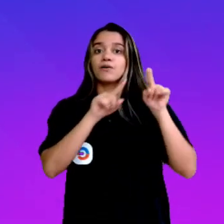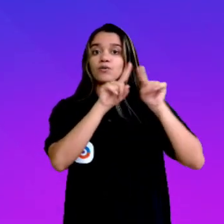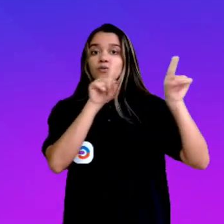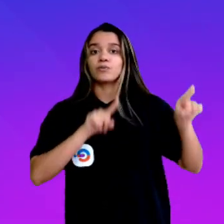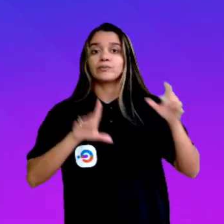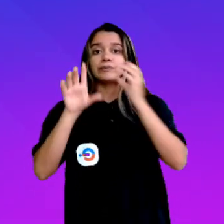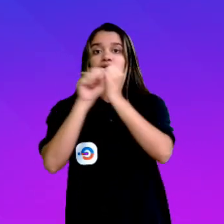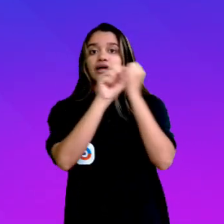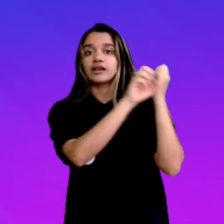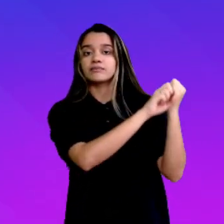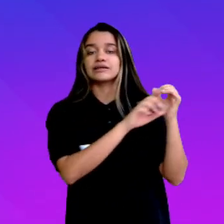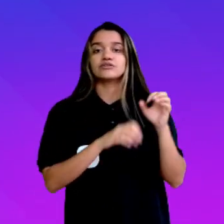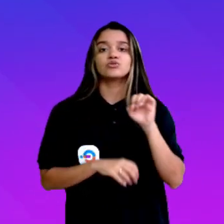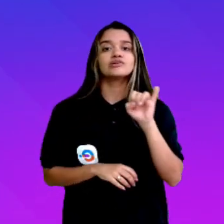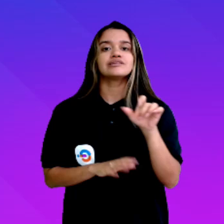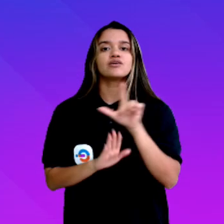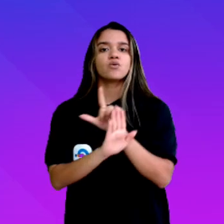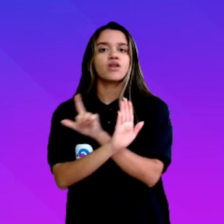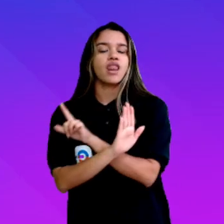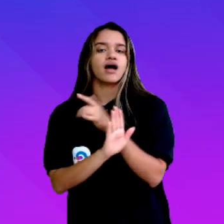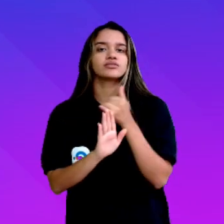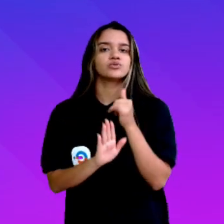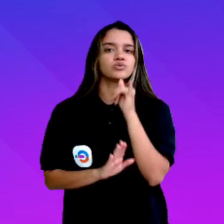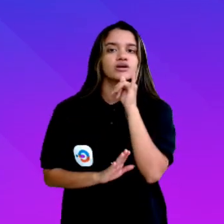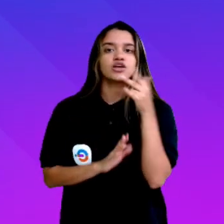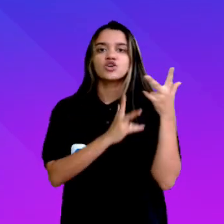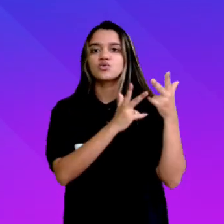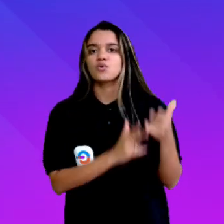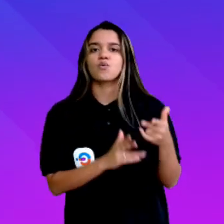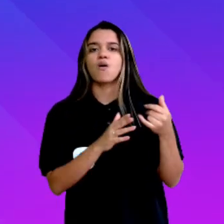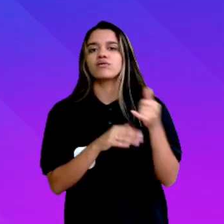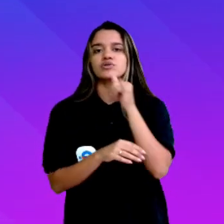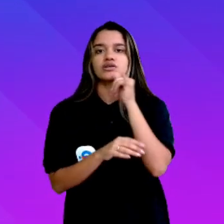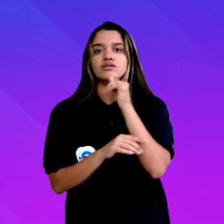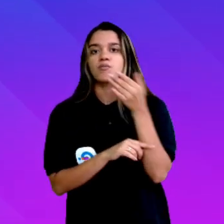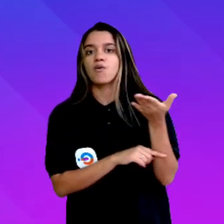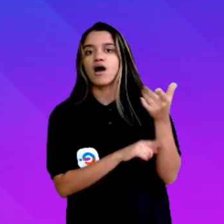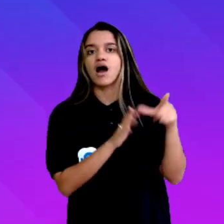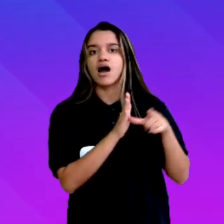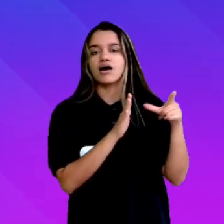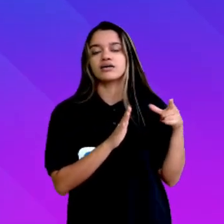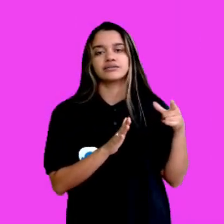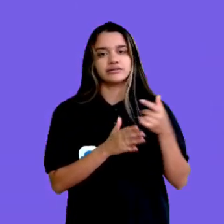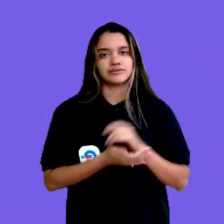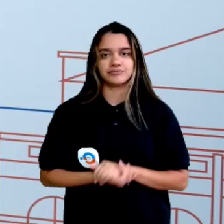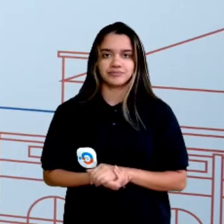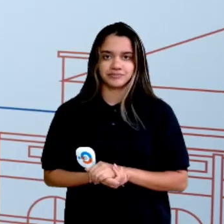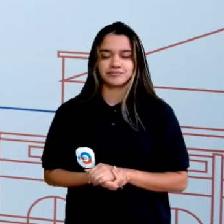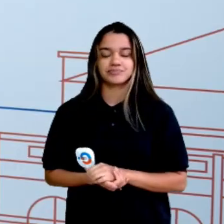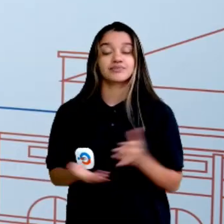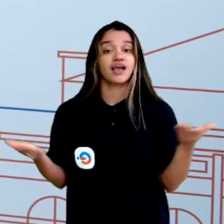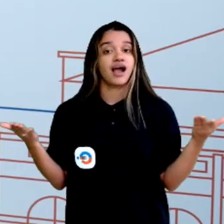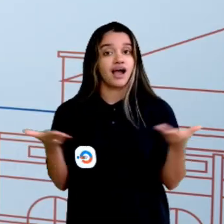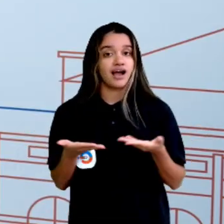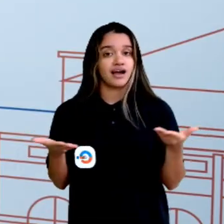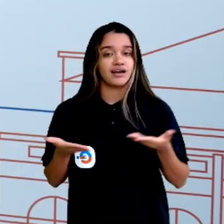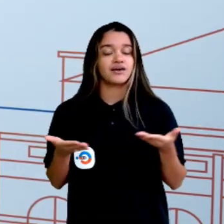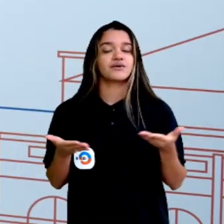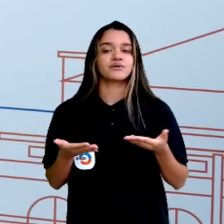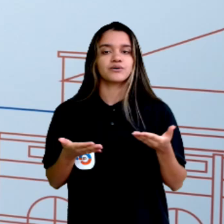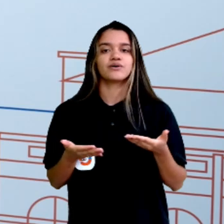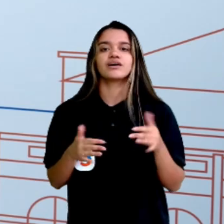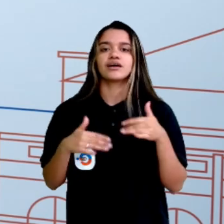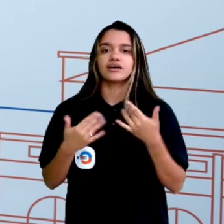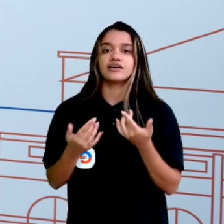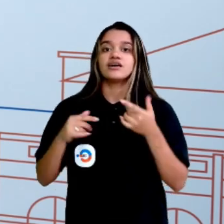praça se ela não tem os lados como nos exemplos anteriores? Isso é para a gente conversar em um outro momento. Agora, determinaremos